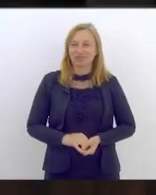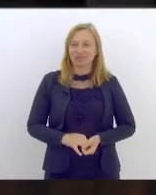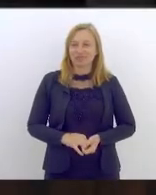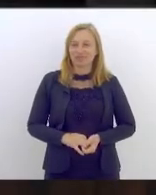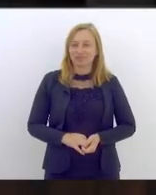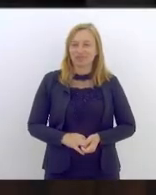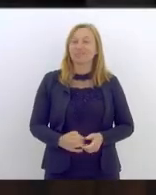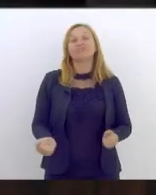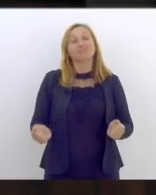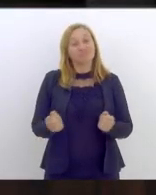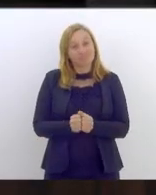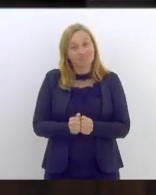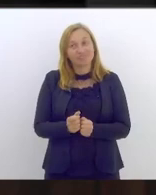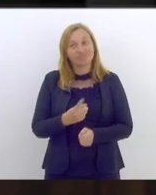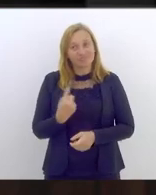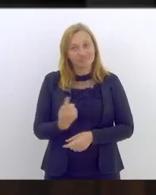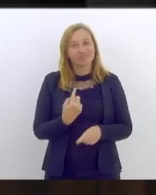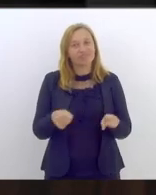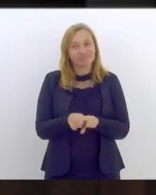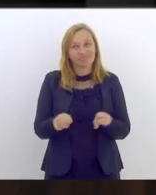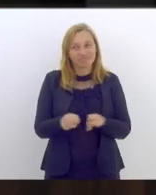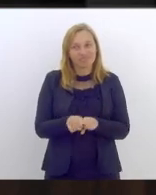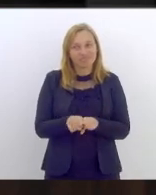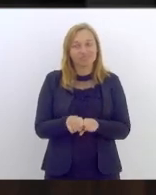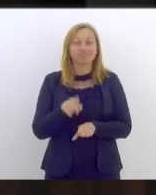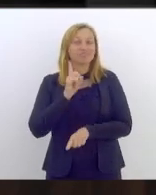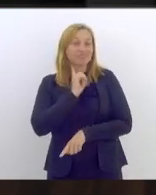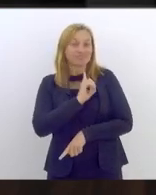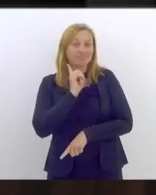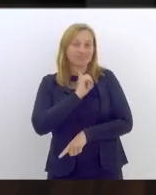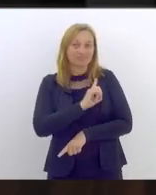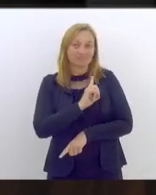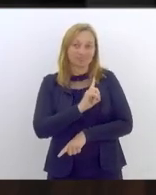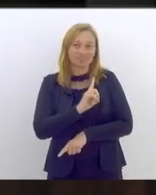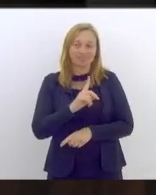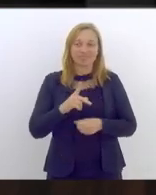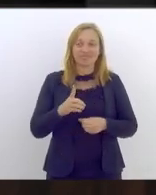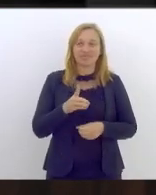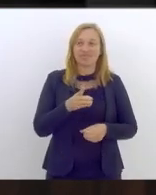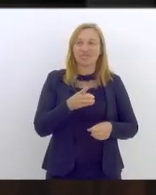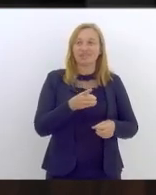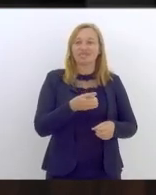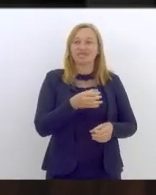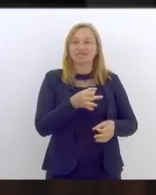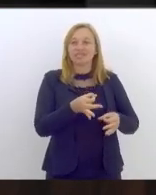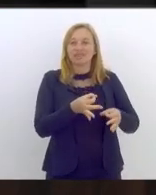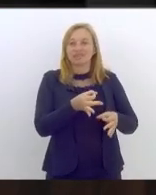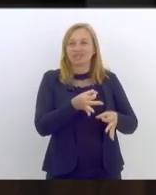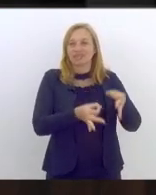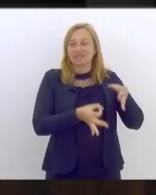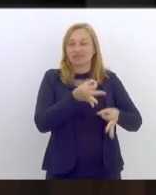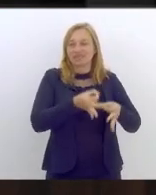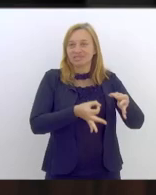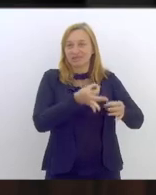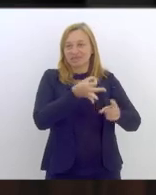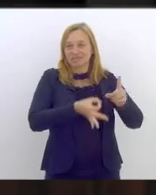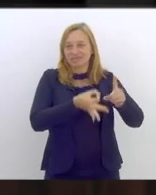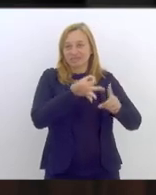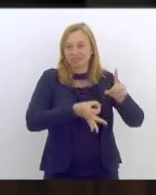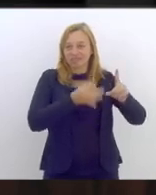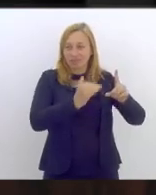e para estar conosco o rubro-negro Desembargador José Moinhos Pinheiro Filho também a mesa por